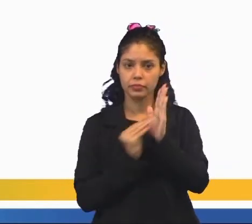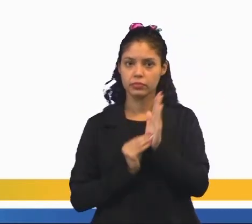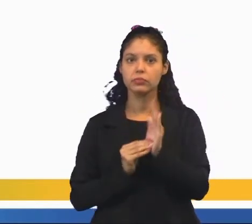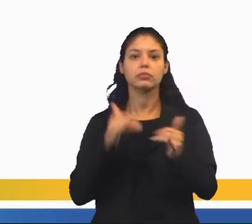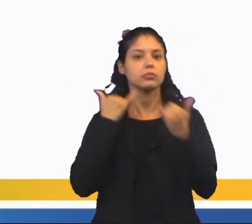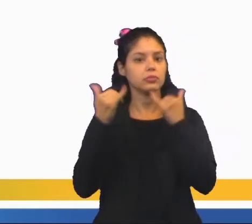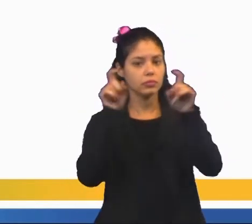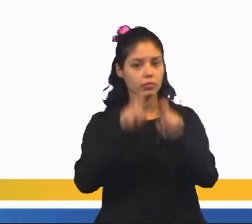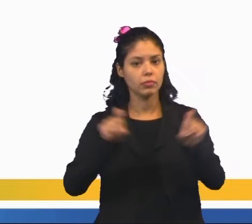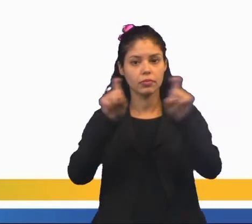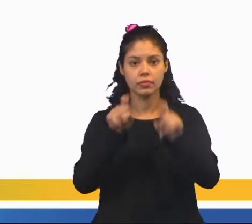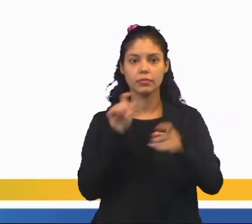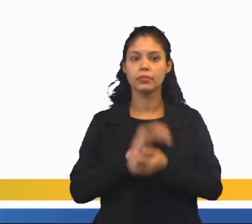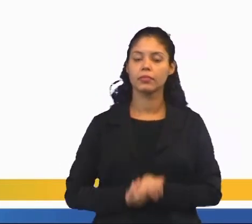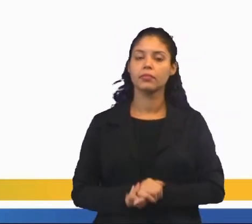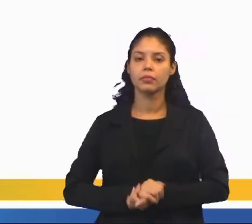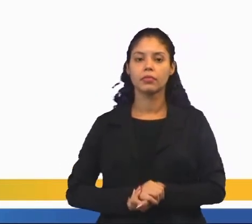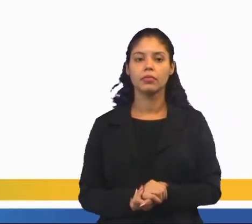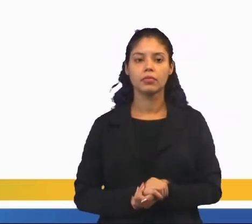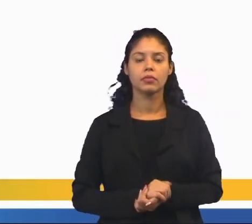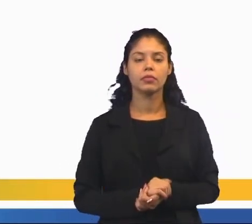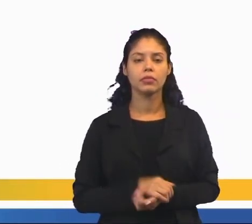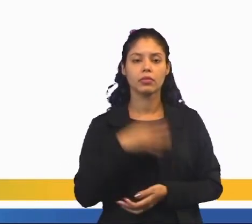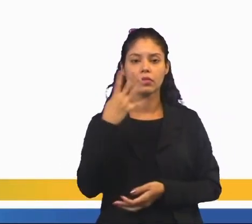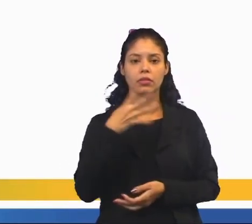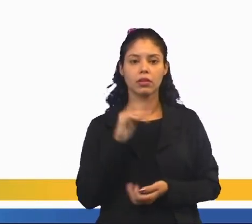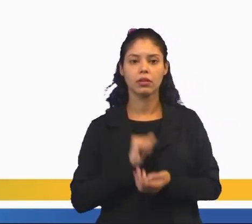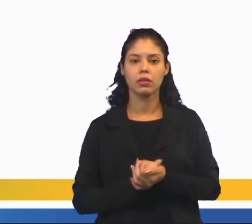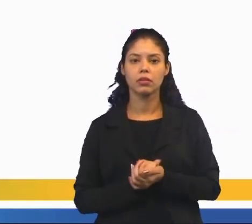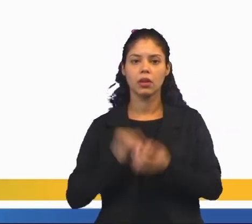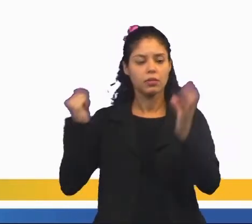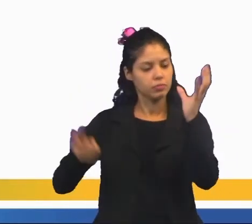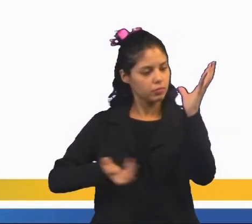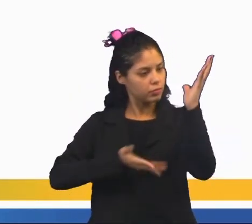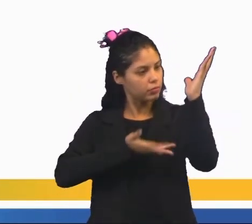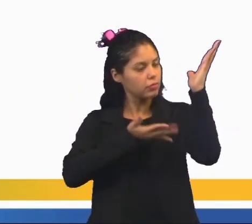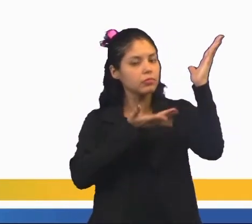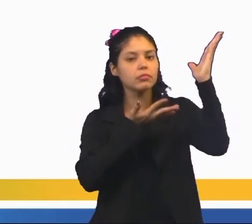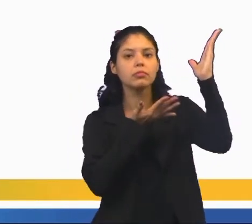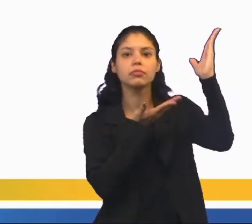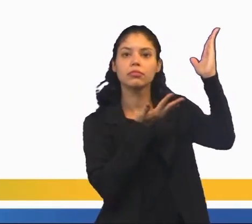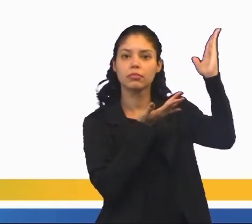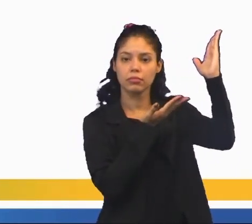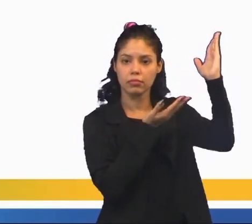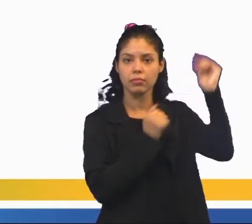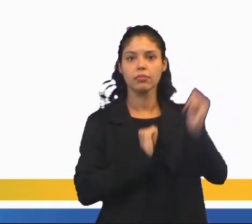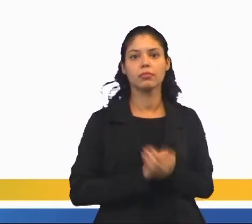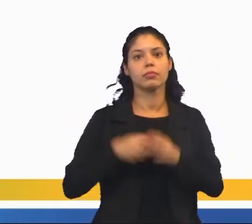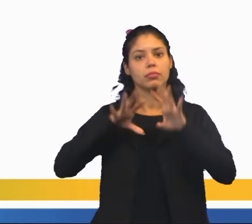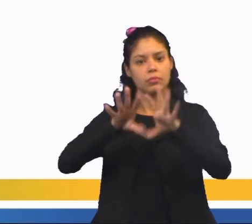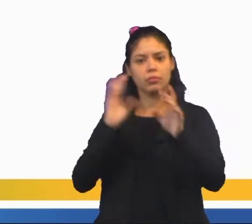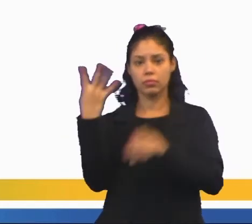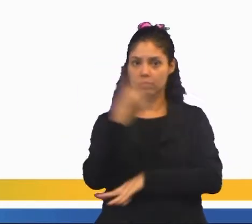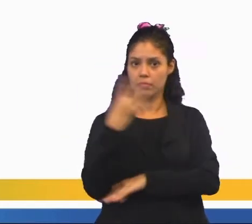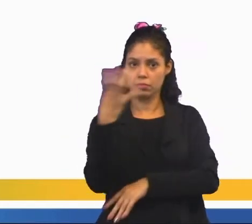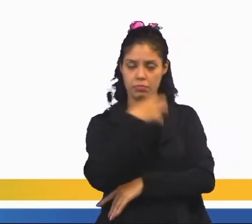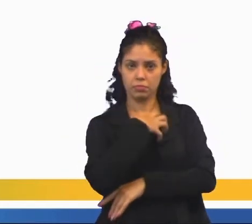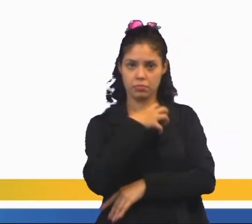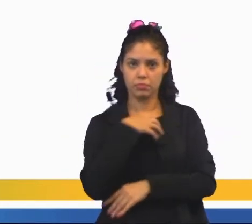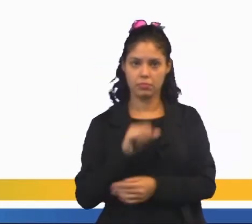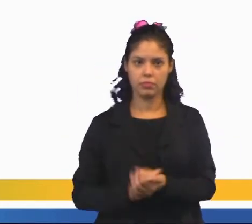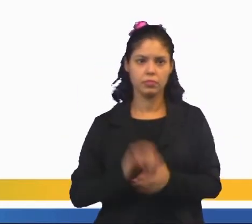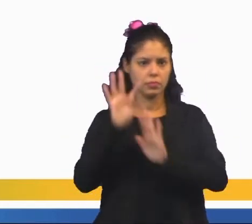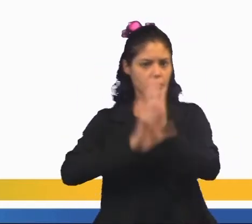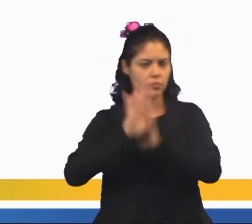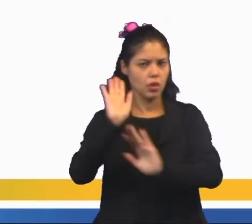de computador, de armazenar memória. 4, o monumento erguido. Então, dentro desses 4 sentidos,